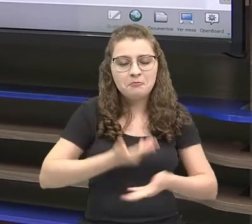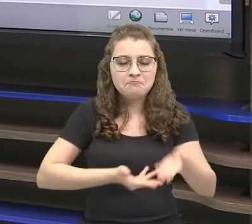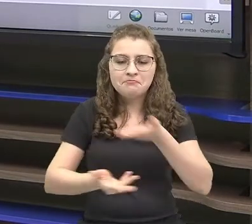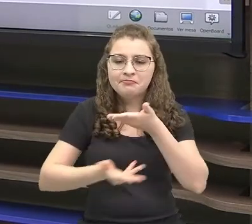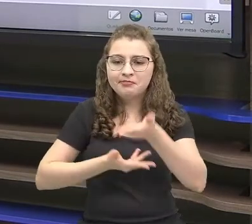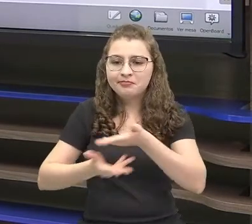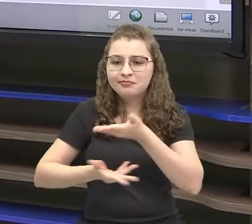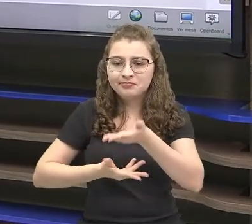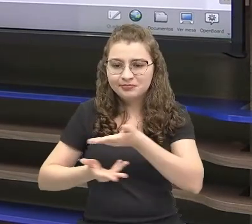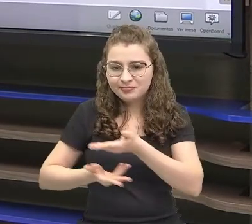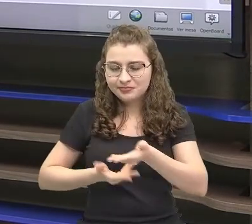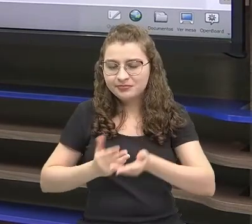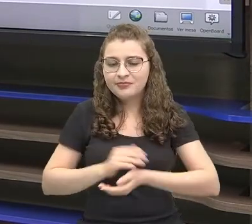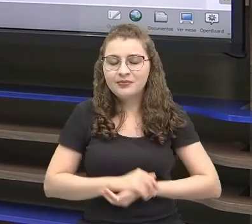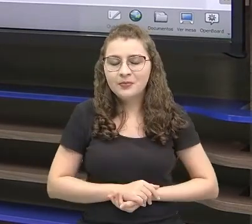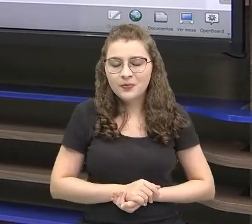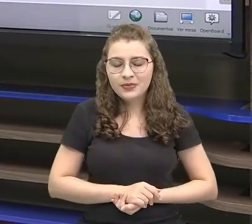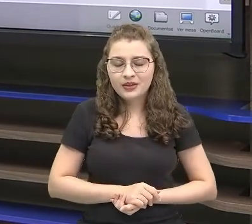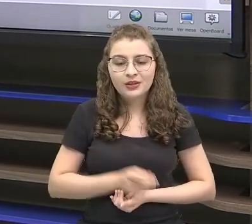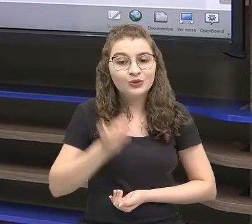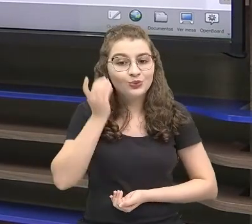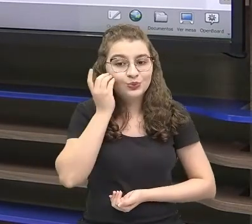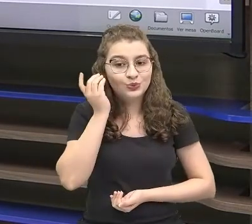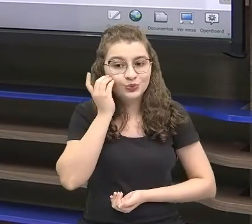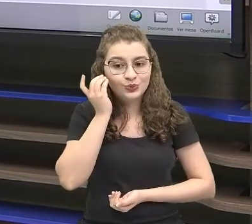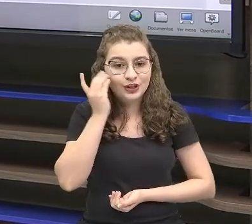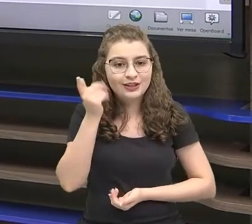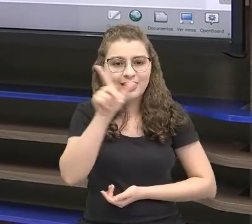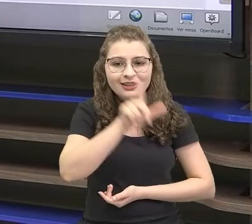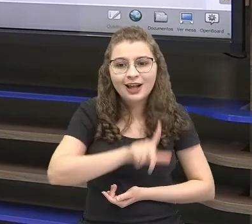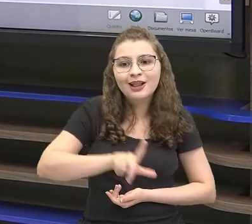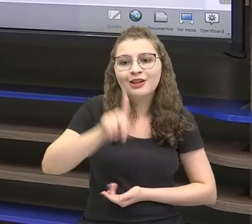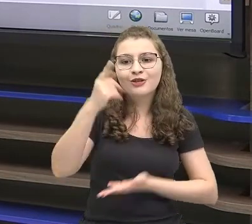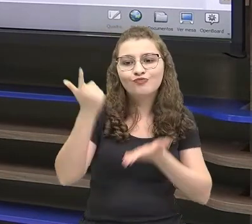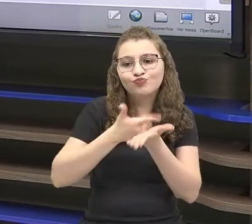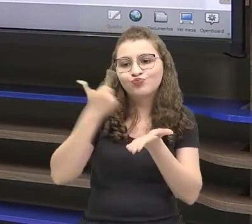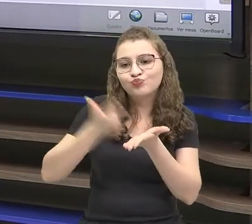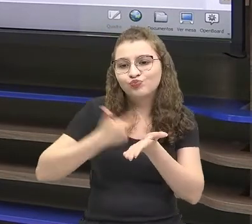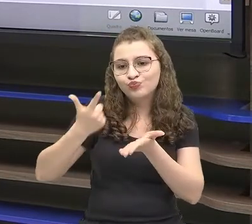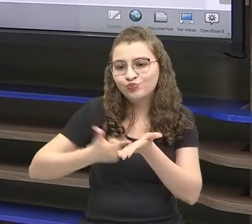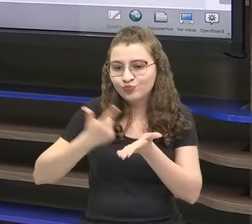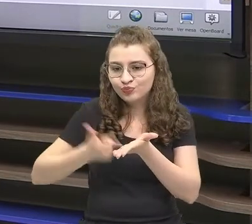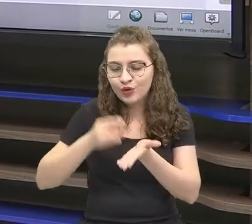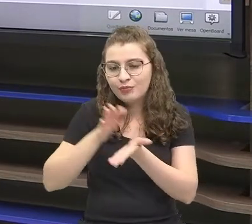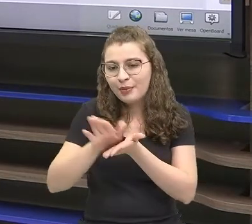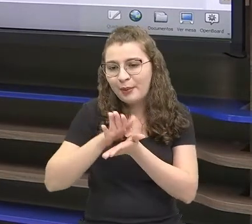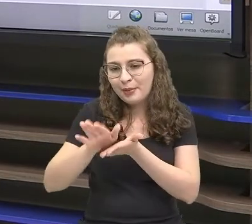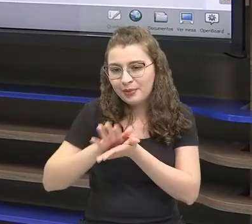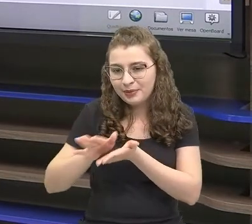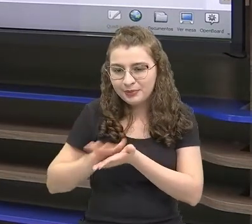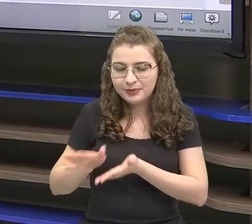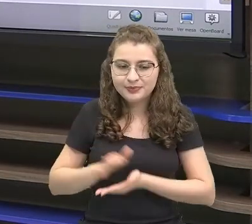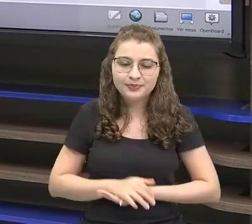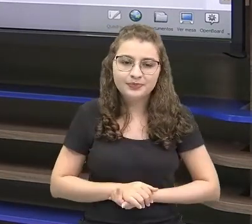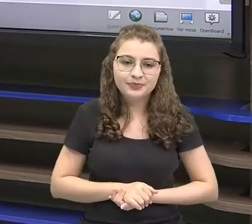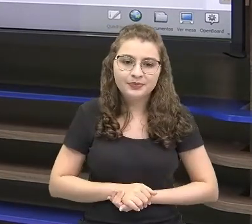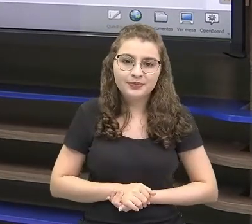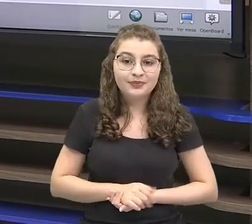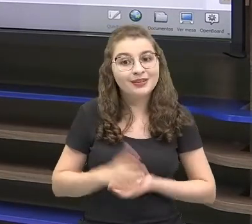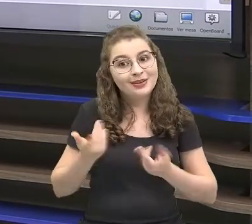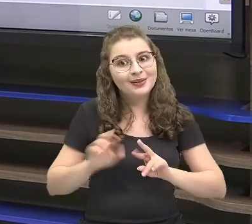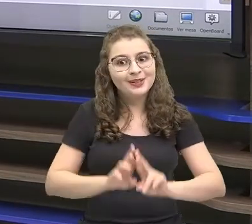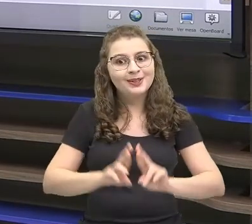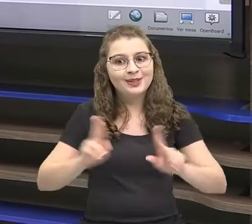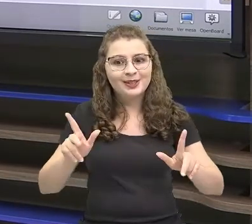mundo fictício, dos seus livros, da sua narrativa. Então, por isso, ele é